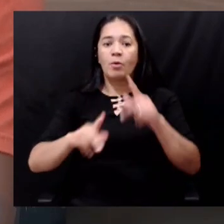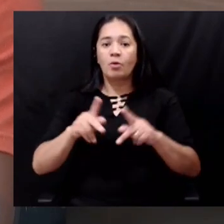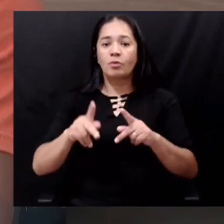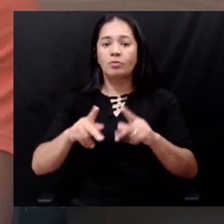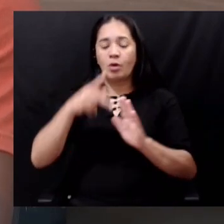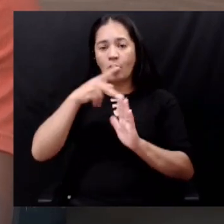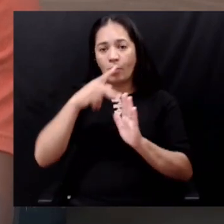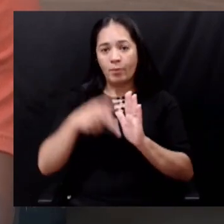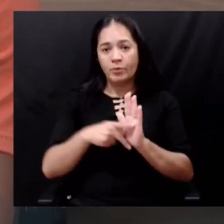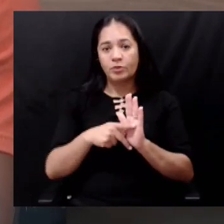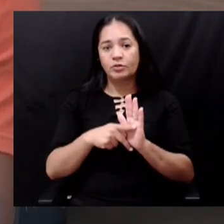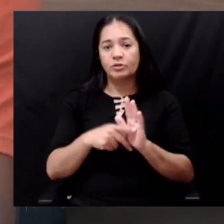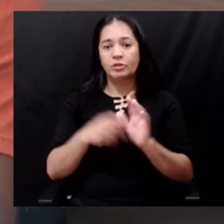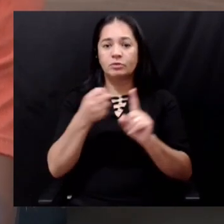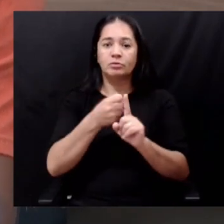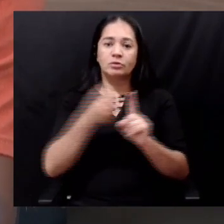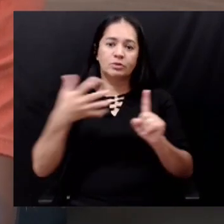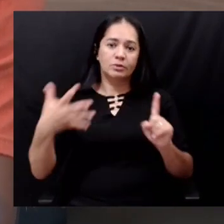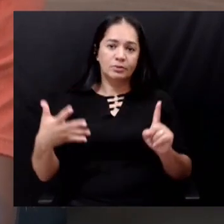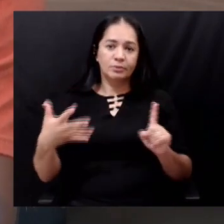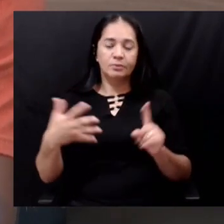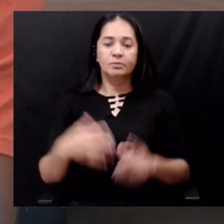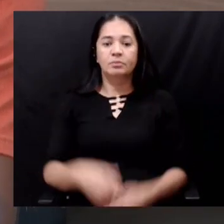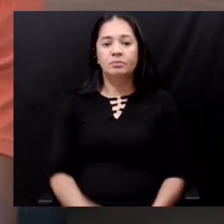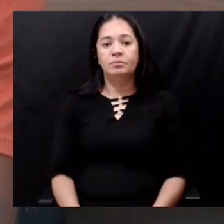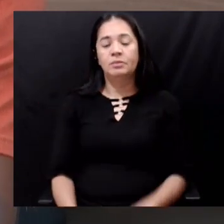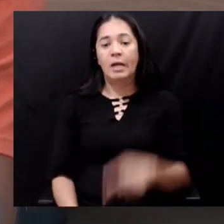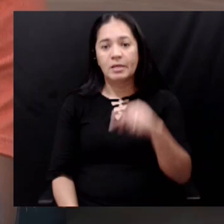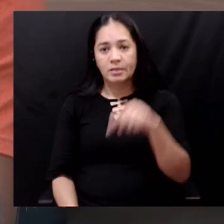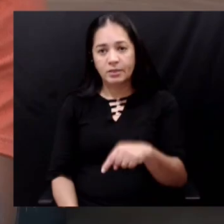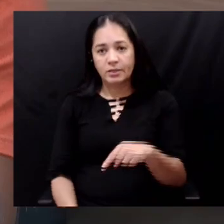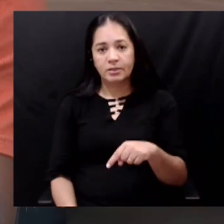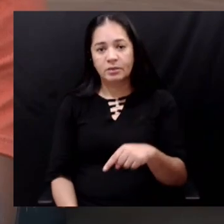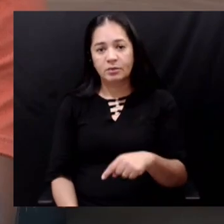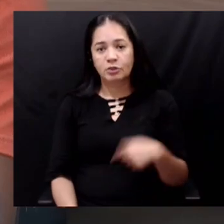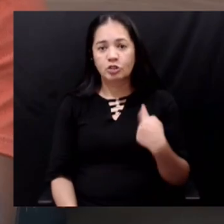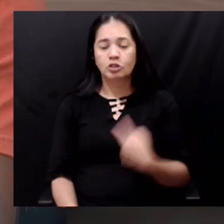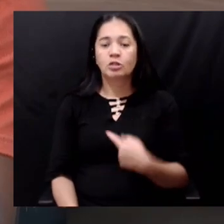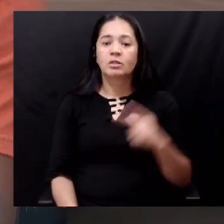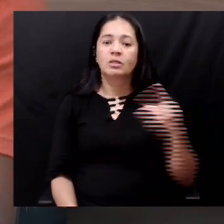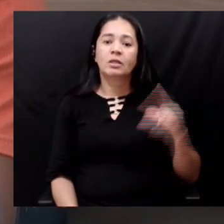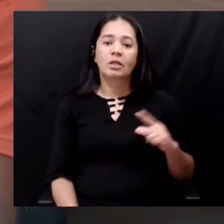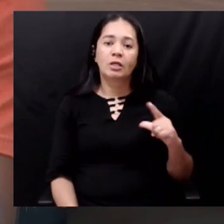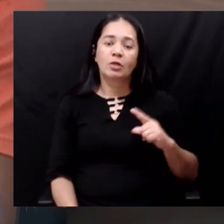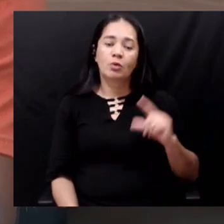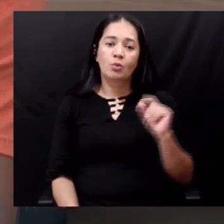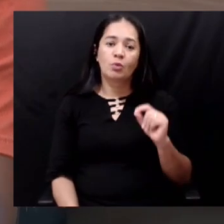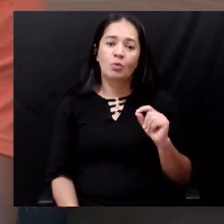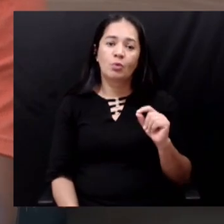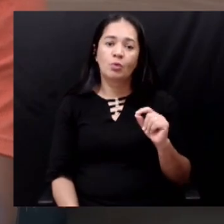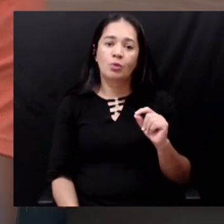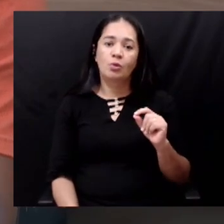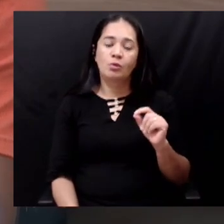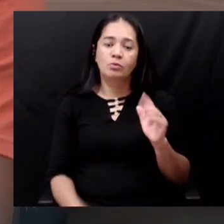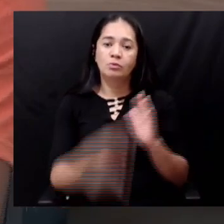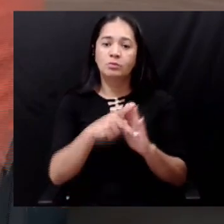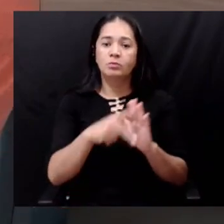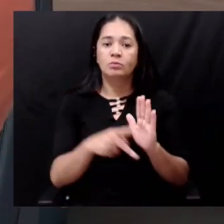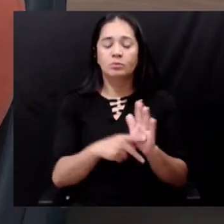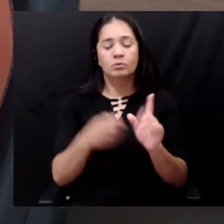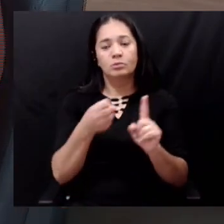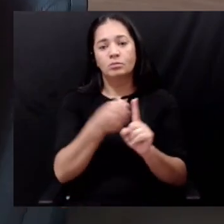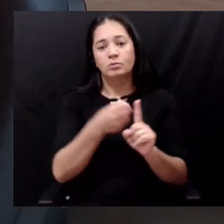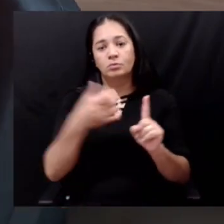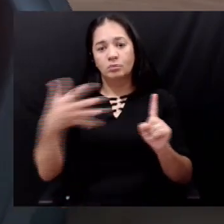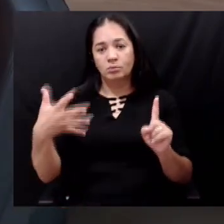né? Aqui, a gente tem um programa de extensão que é o